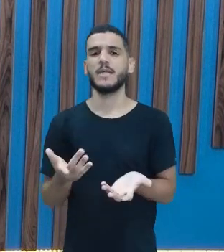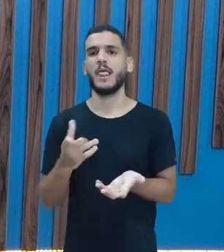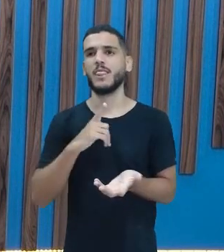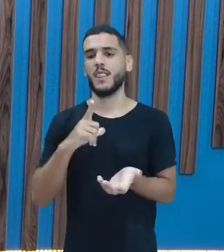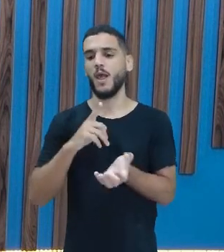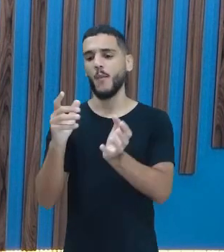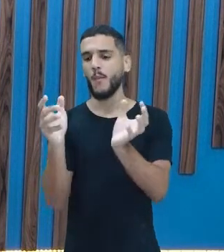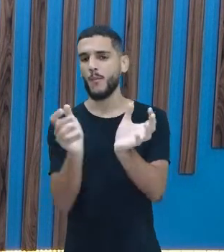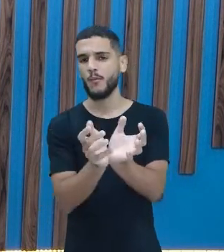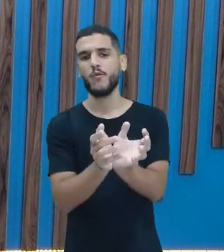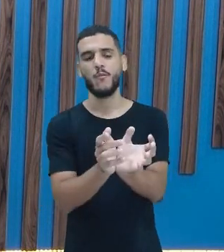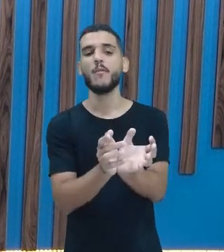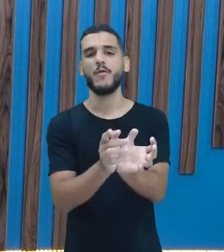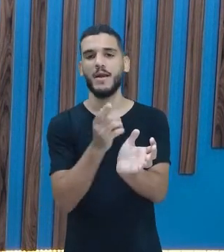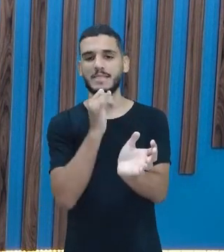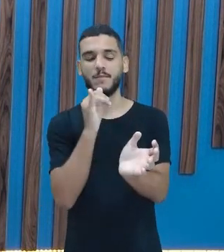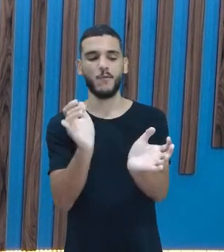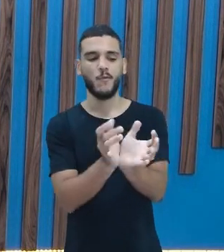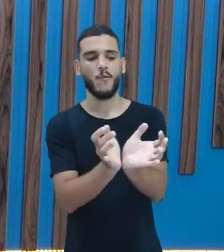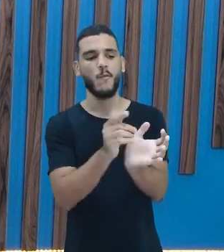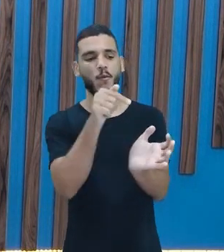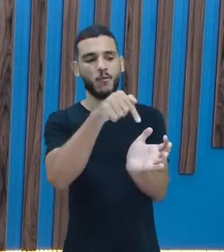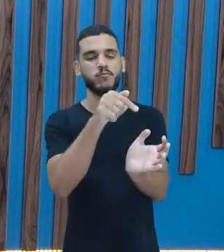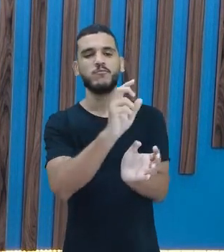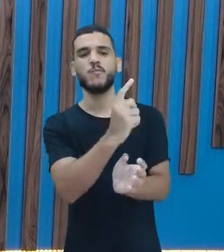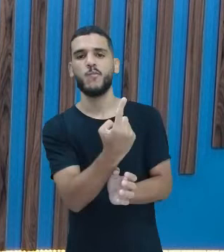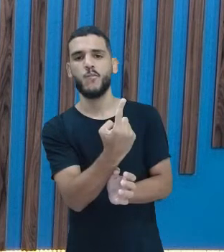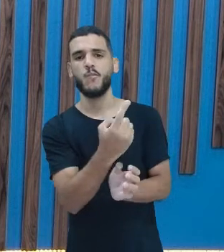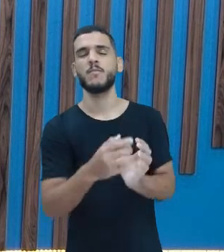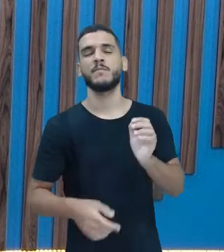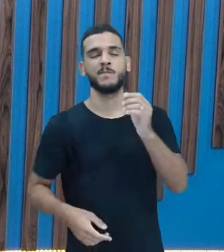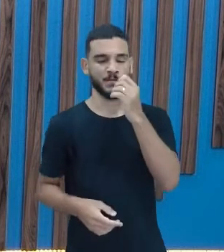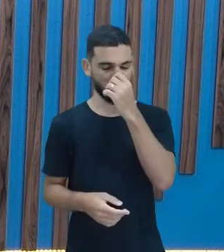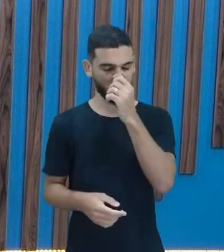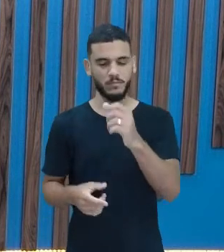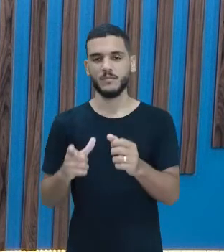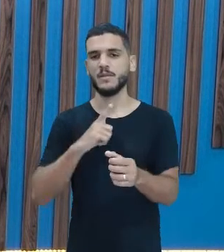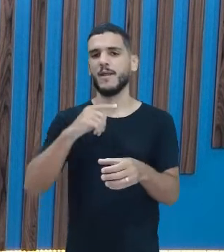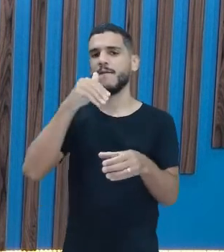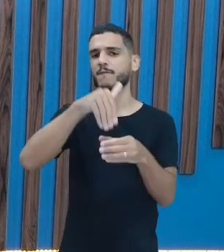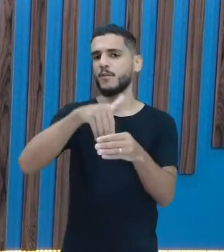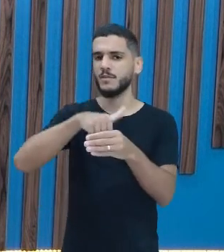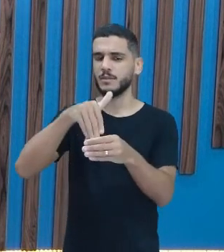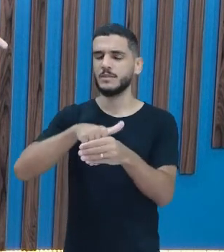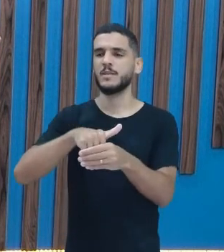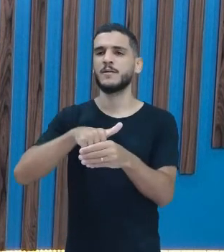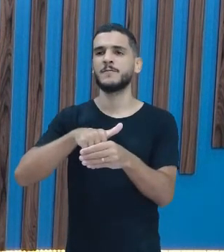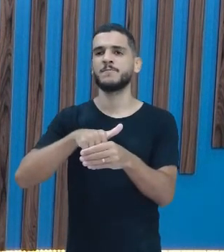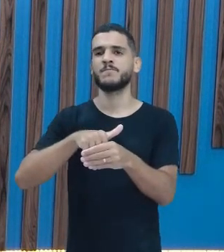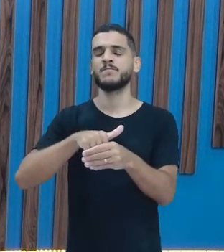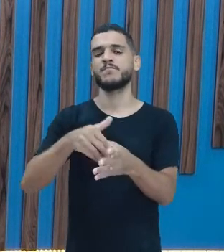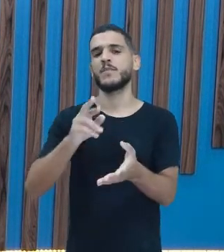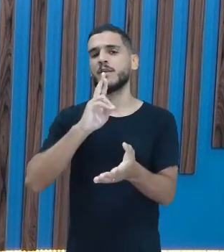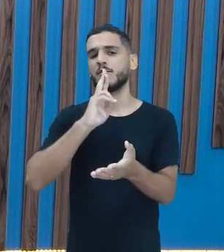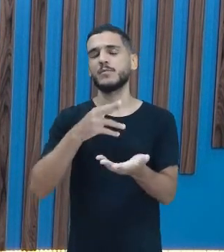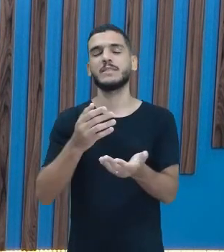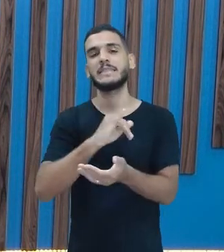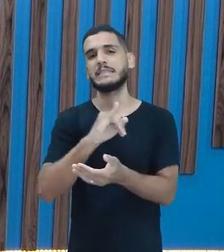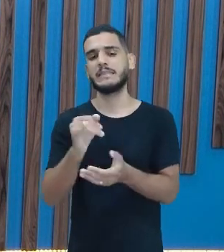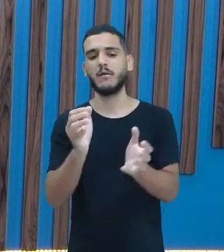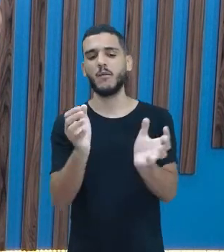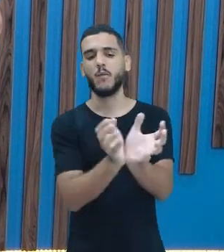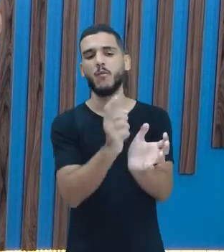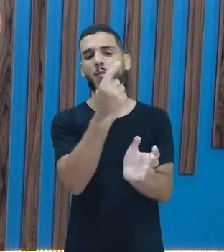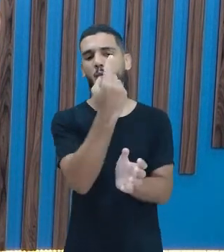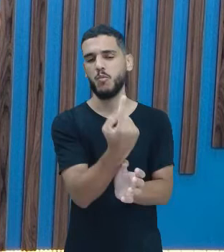a chapa 1, nessa eleição, né, onde haverá a votação para definir se será a chapa 1